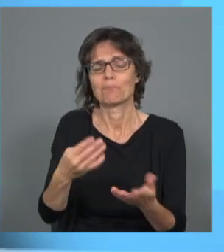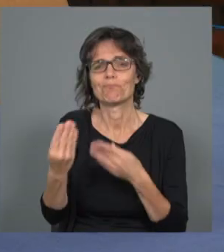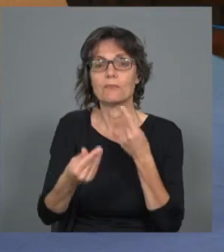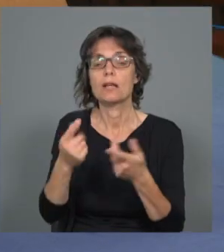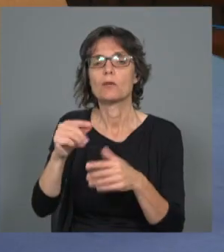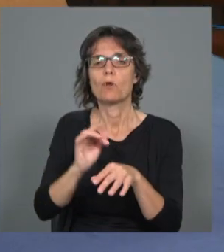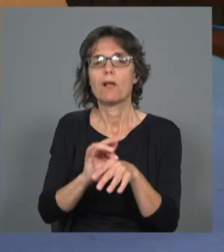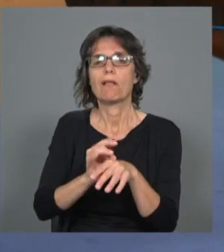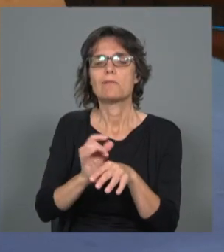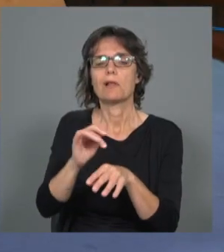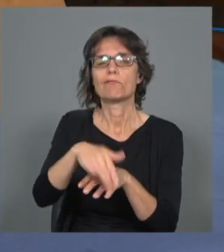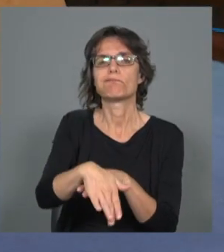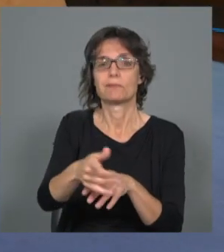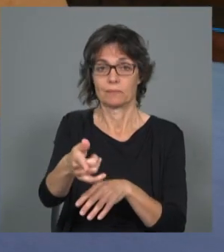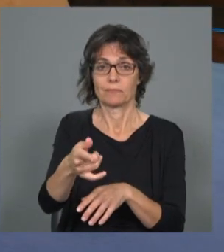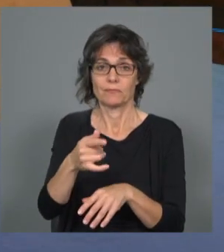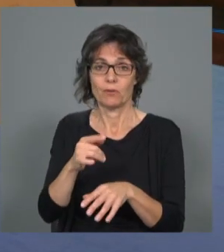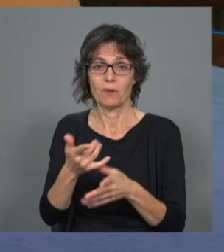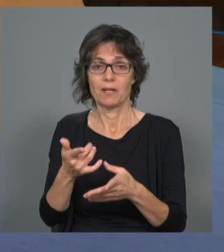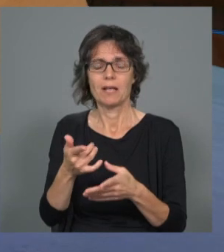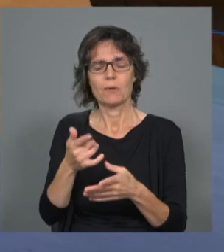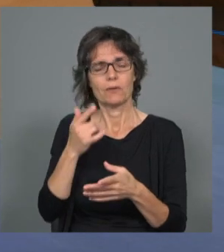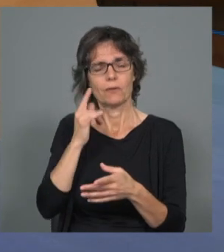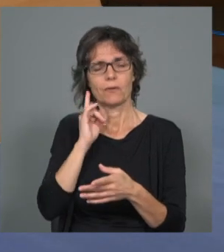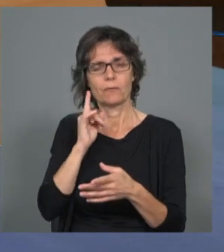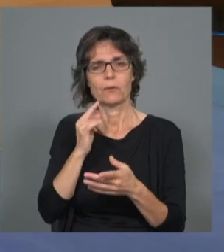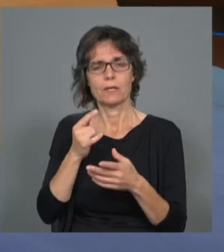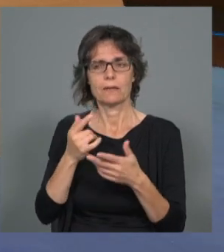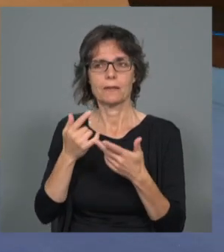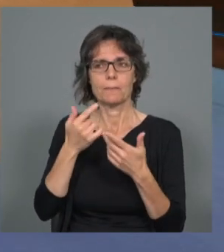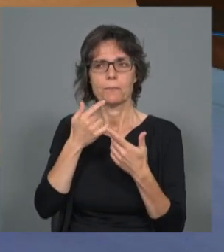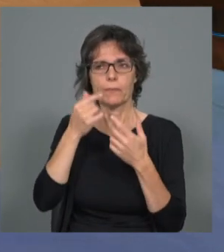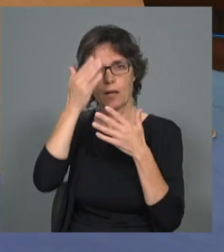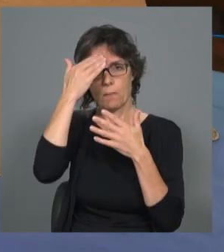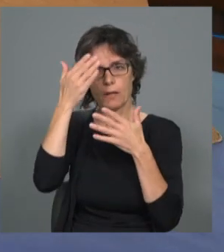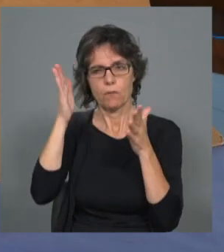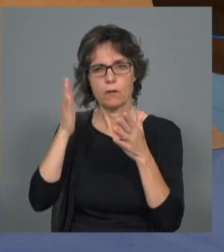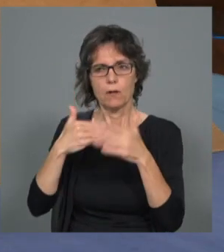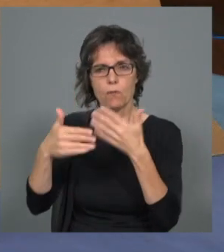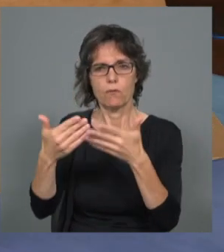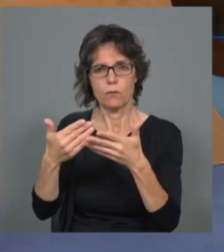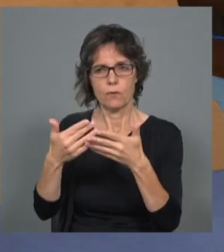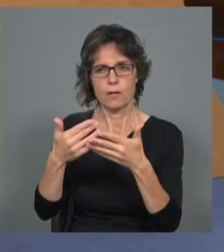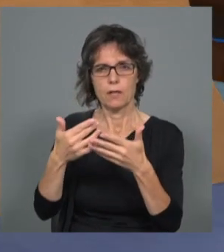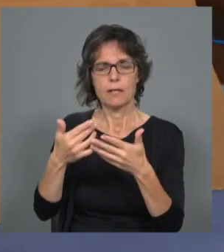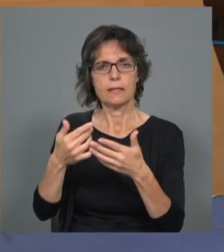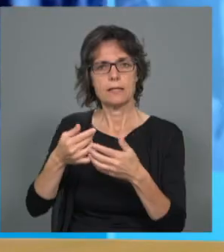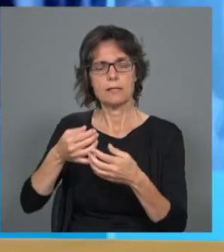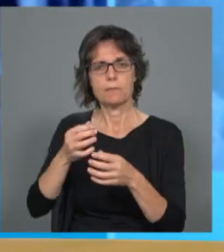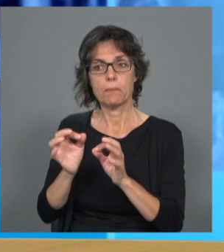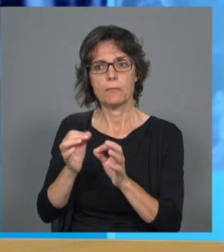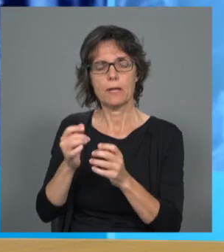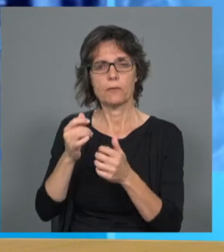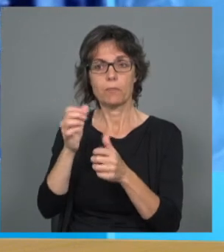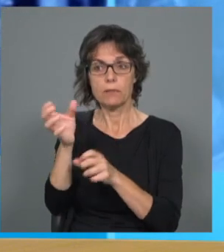e estar sempre livre e com uma grande carga de liberdade para perceber a forma como o outro vive a sua fé. Estou completamente de acordo, Henrique.